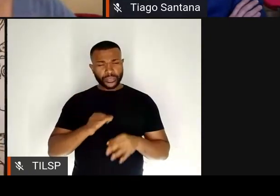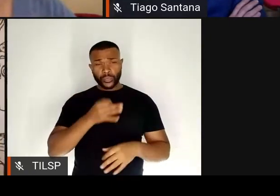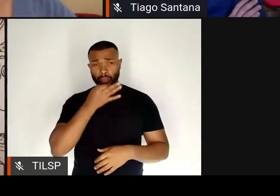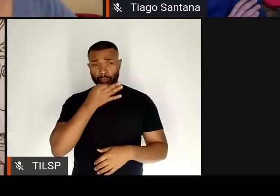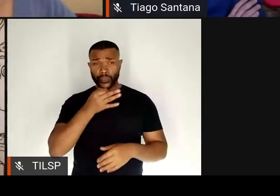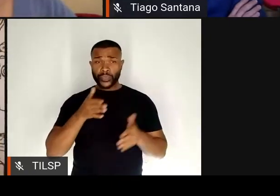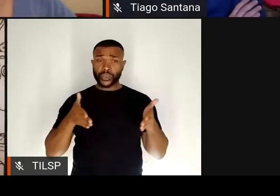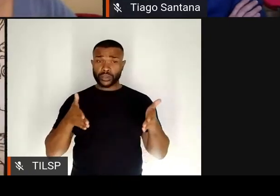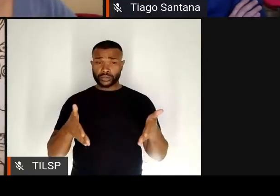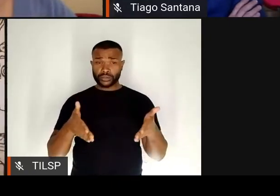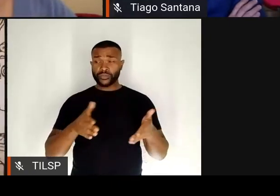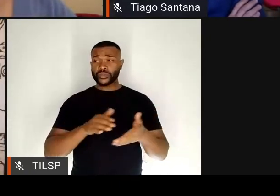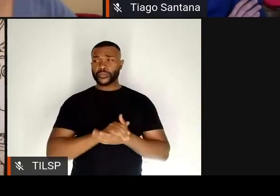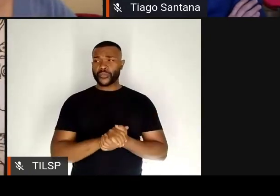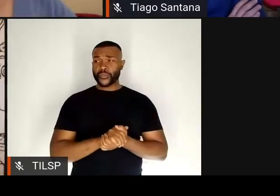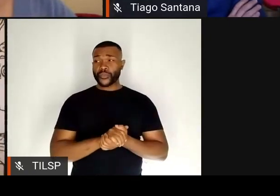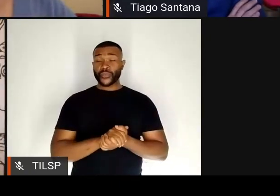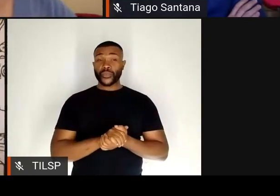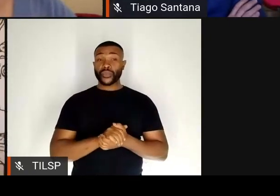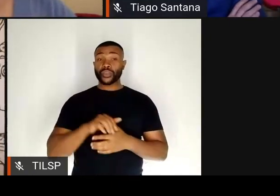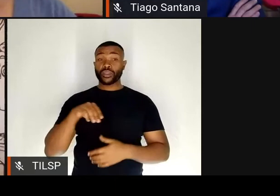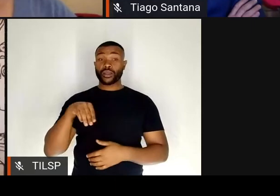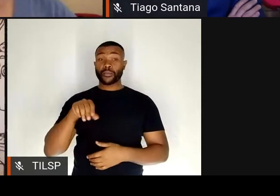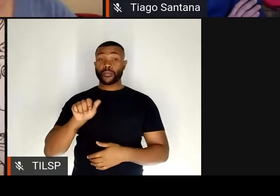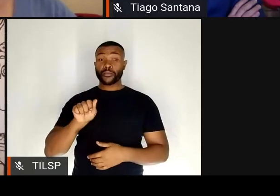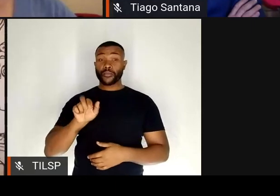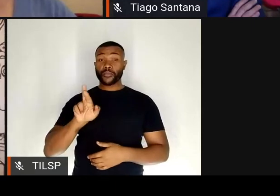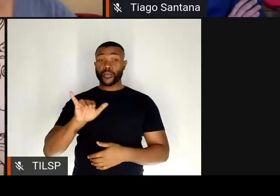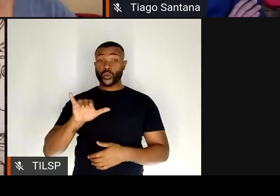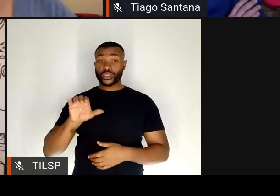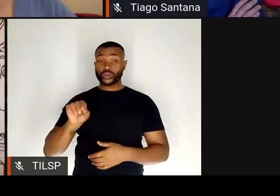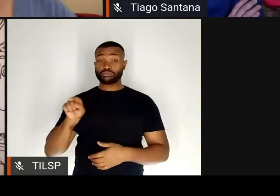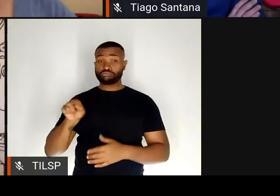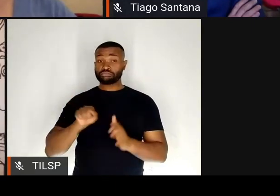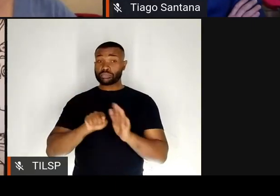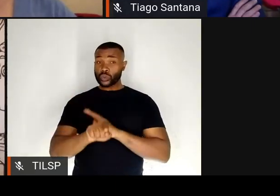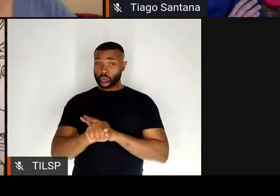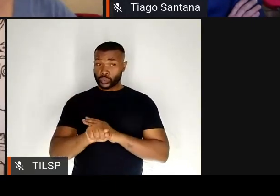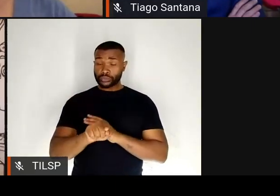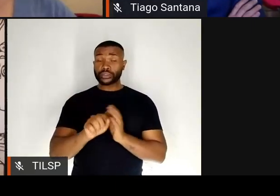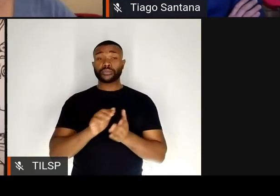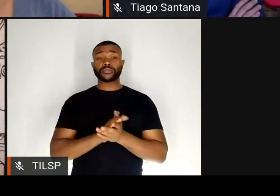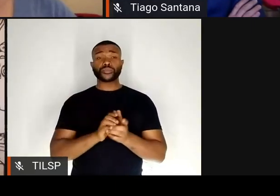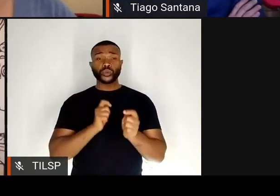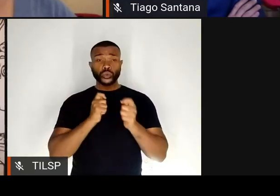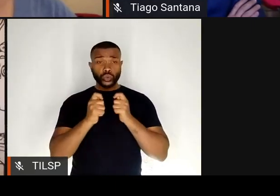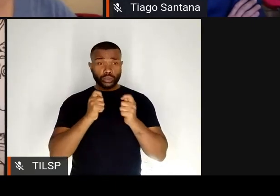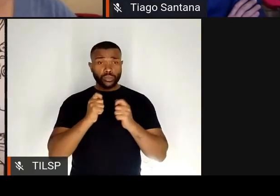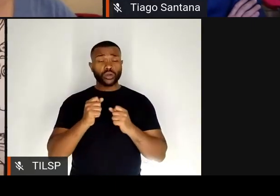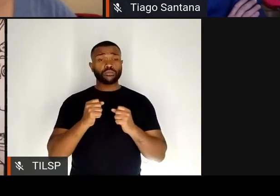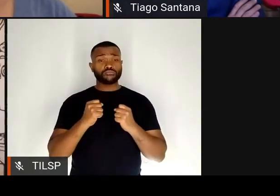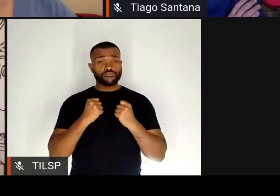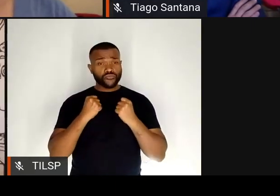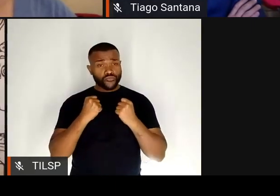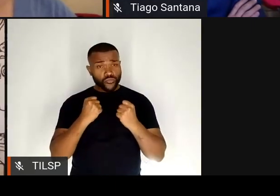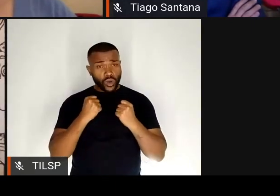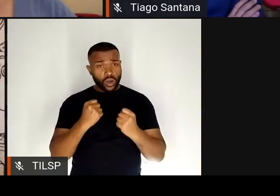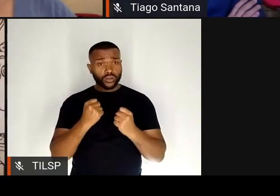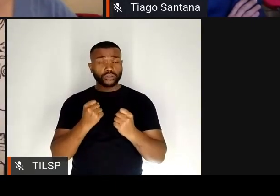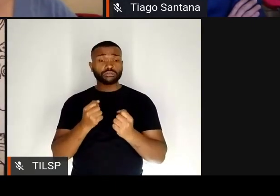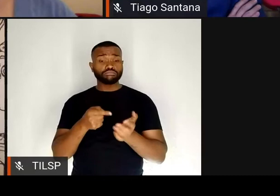específico. Maurício de Freitas pergunta, o fotojornalismo acabou por consolidar uma narrativa sobre a